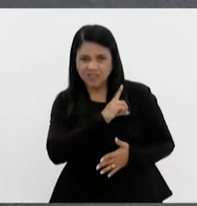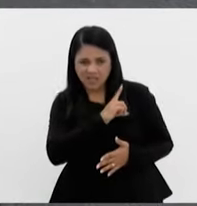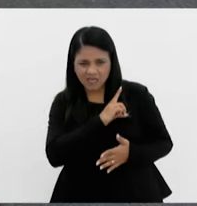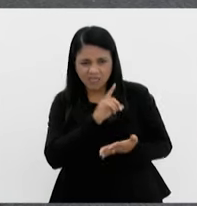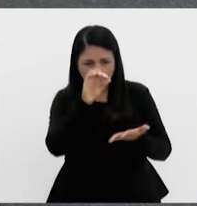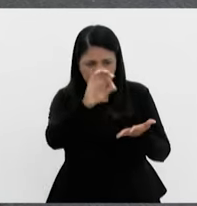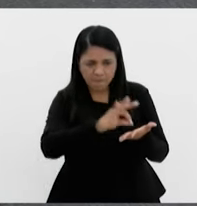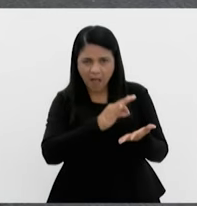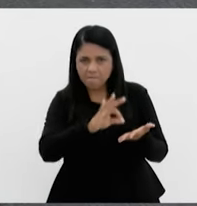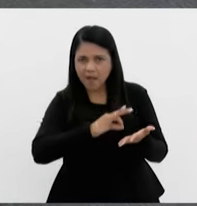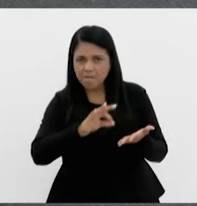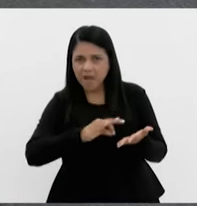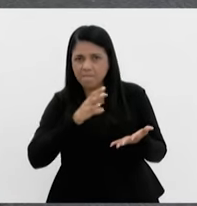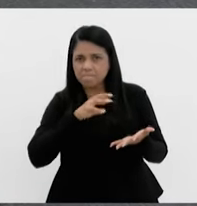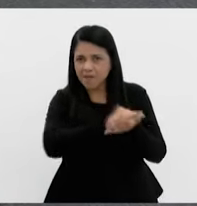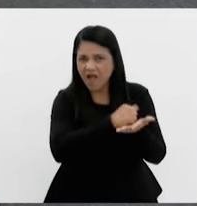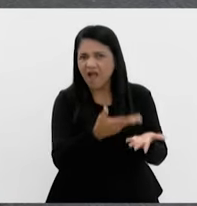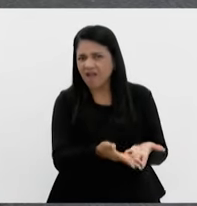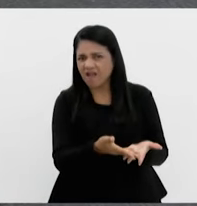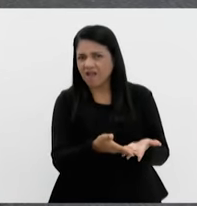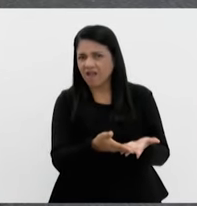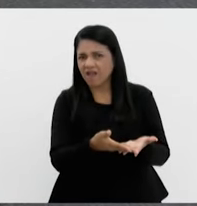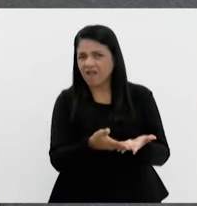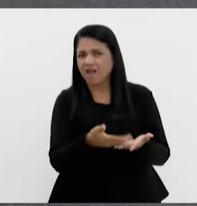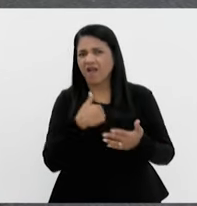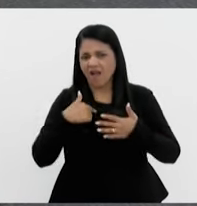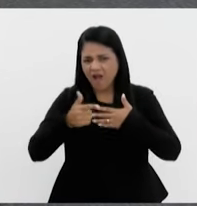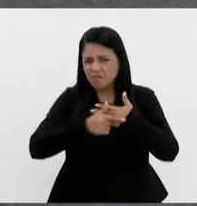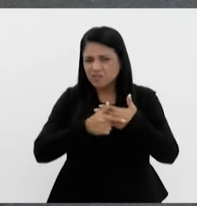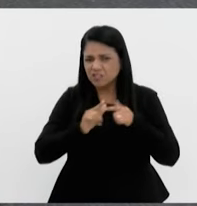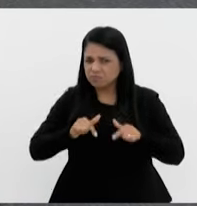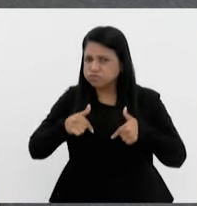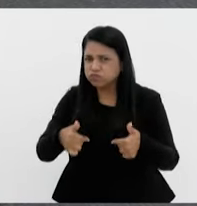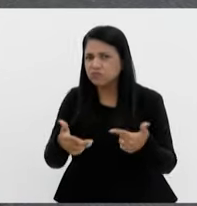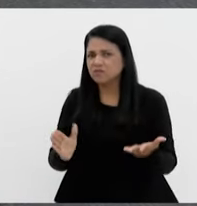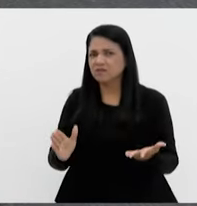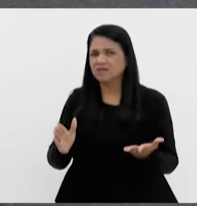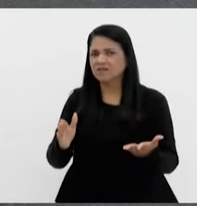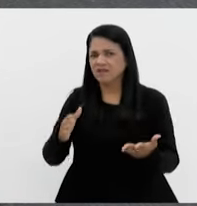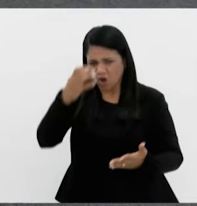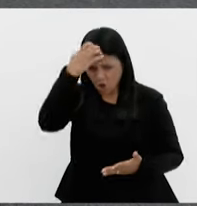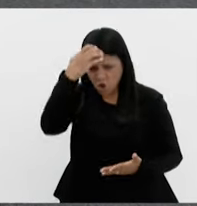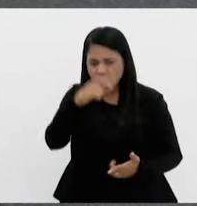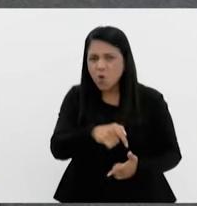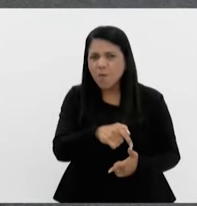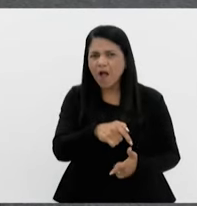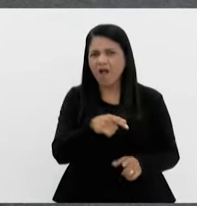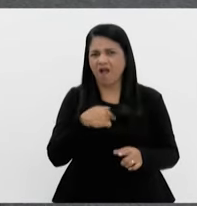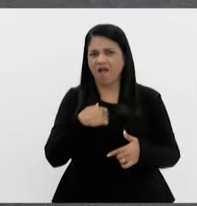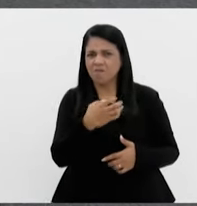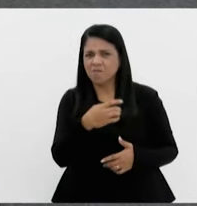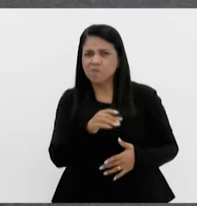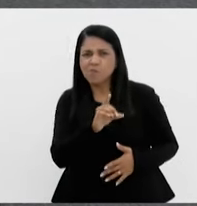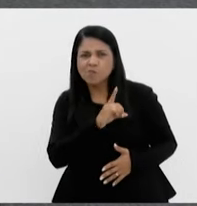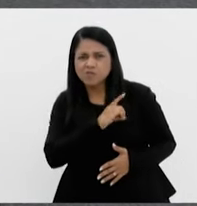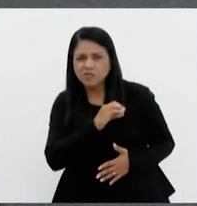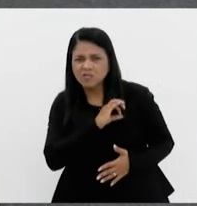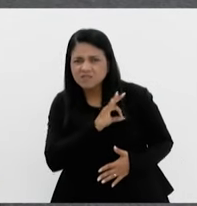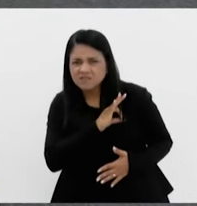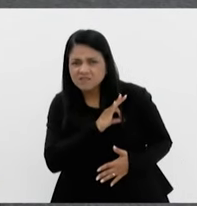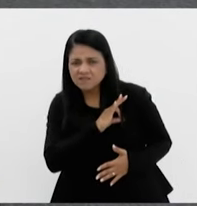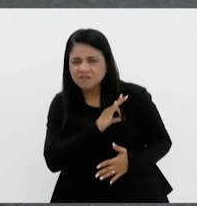fez o papel mas na realidade quer imputar a quem a quem realmente trabalha e luta e que faz a